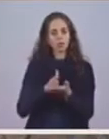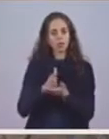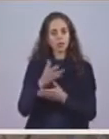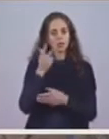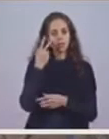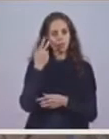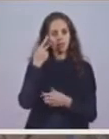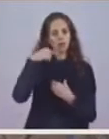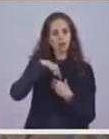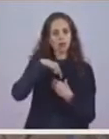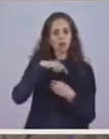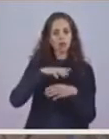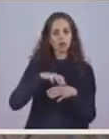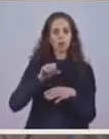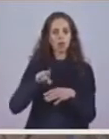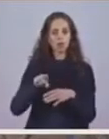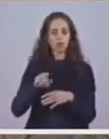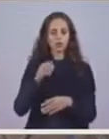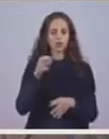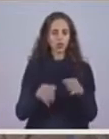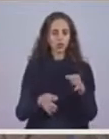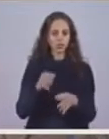vivo por causa da justiça.